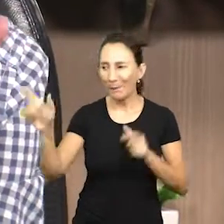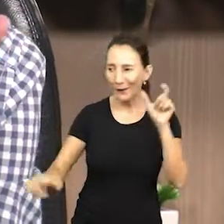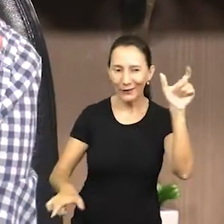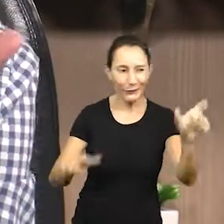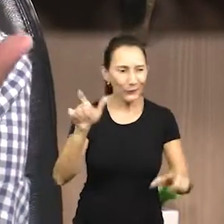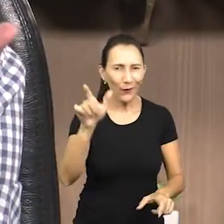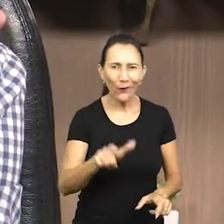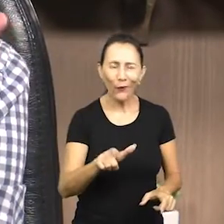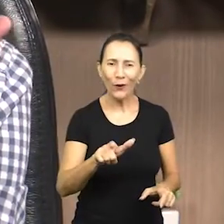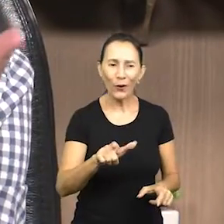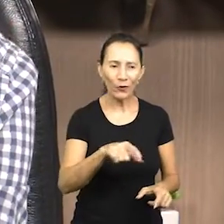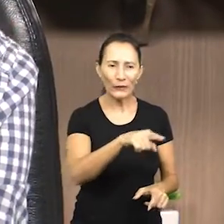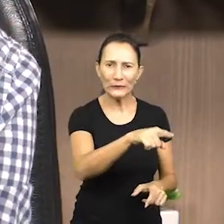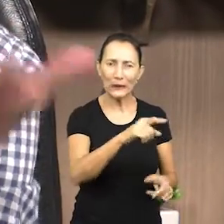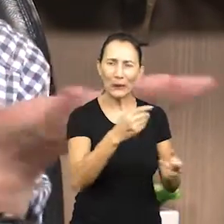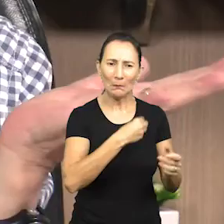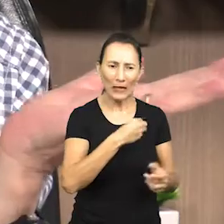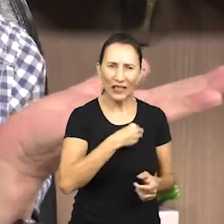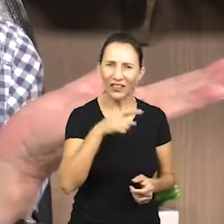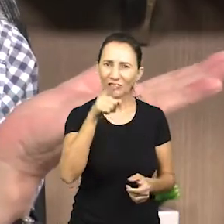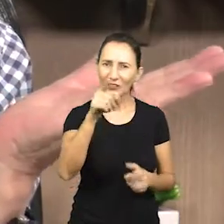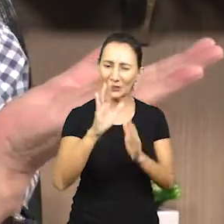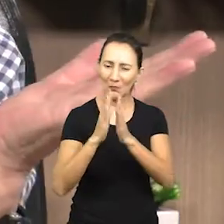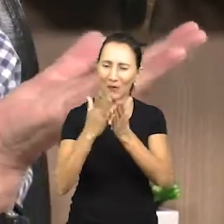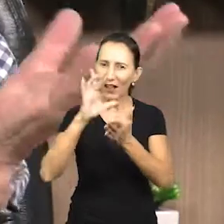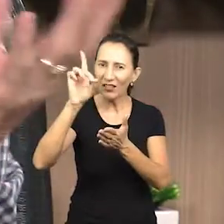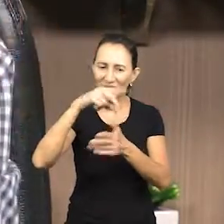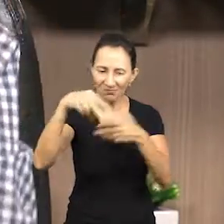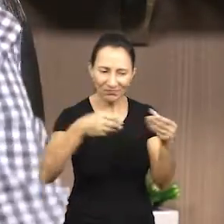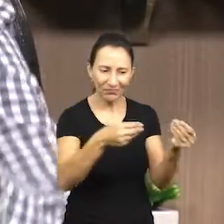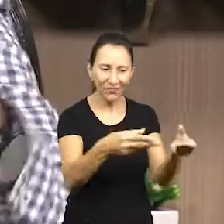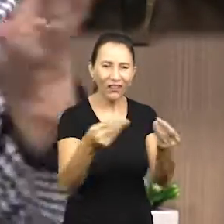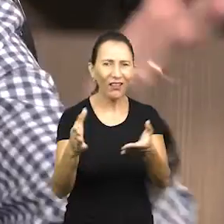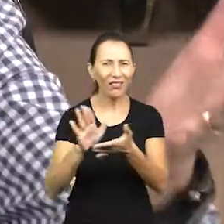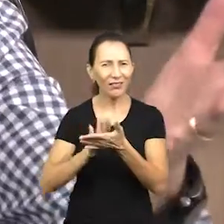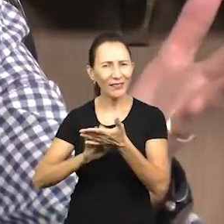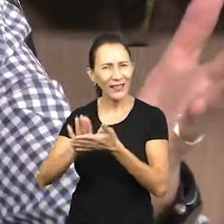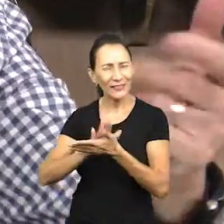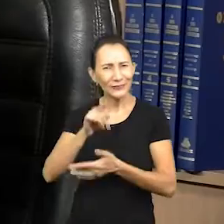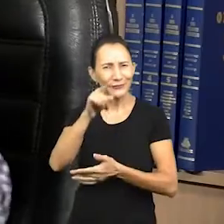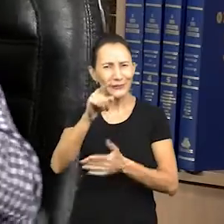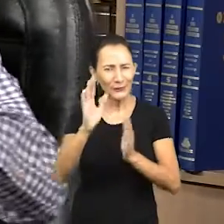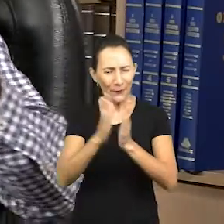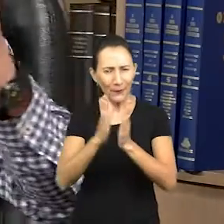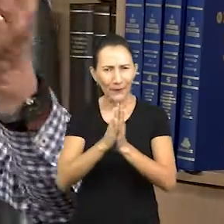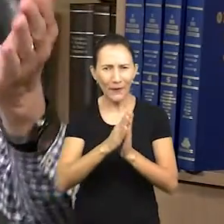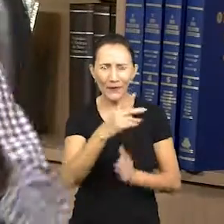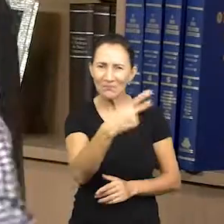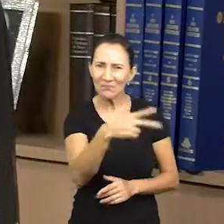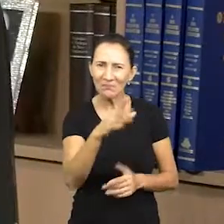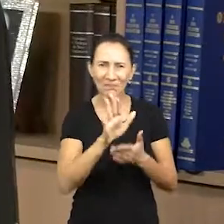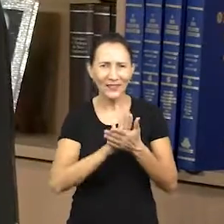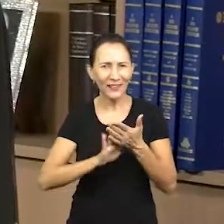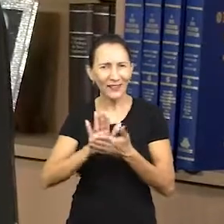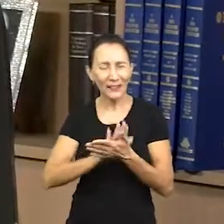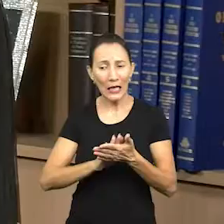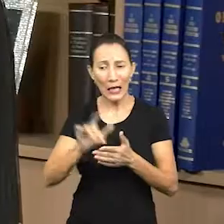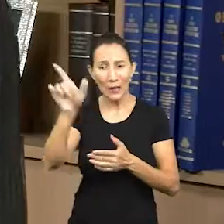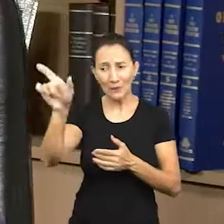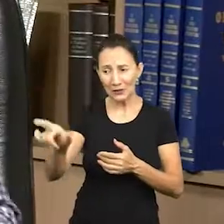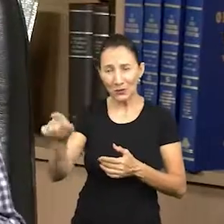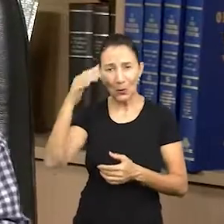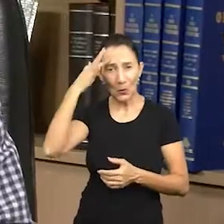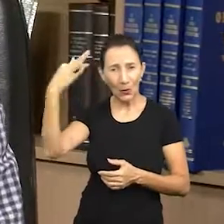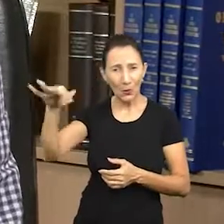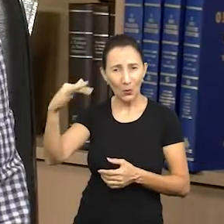pessoas possessas do teu lado. Você não dá uma Bíblia de presente. Você não faz uma oração. Uma pessoa tem dor de